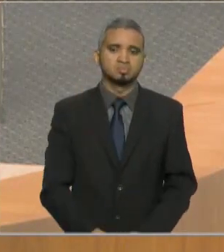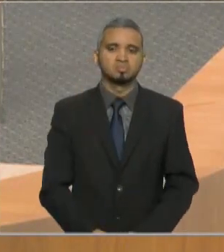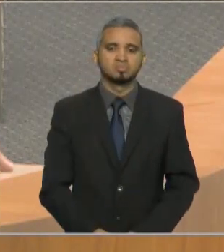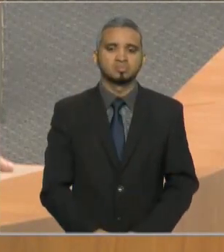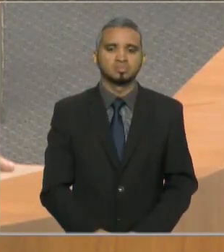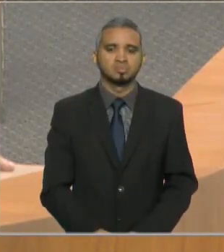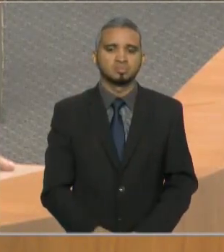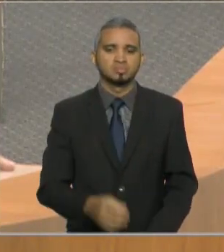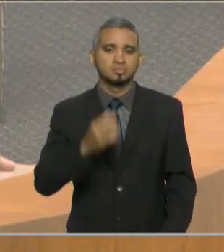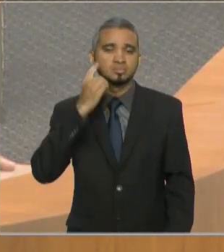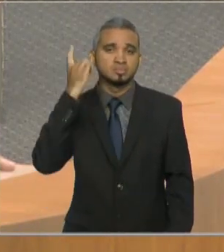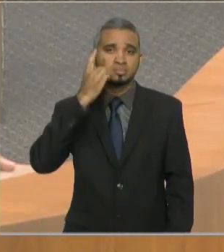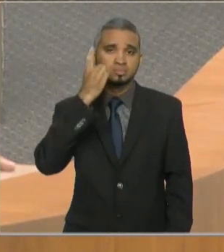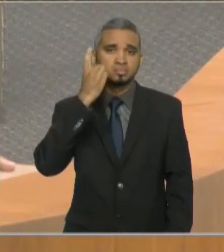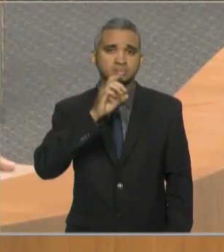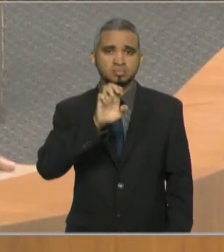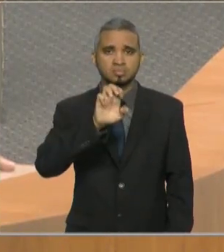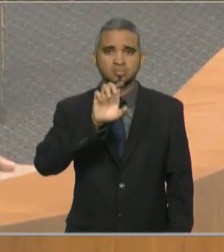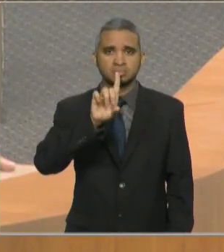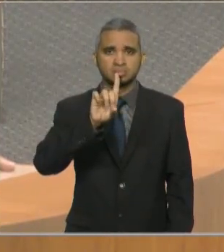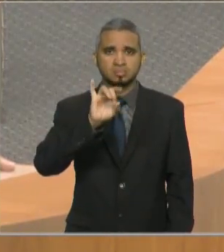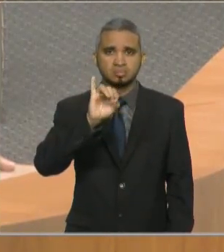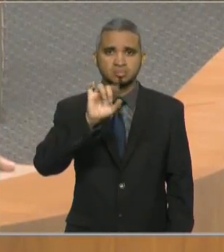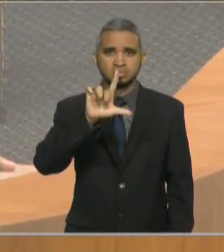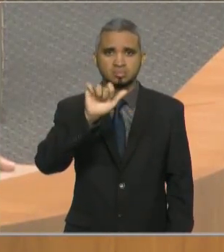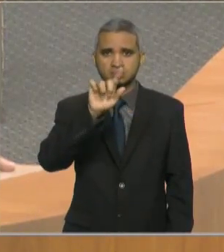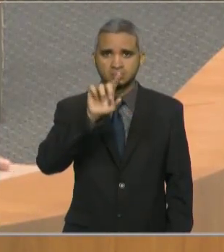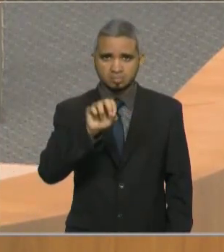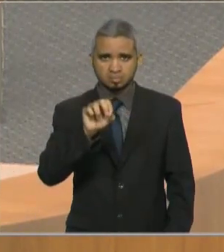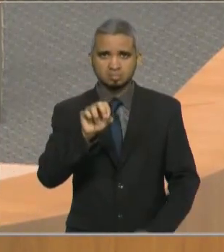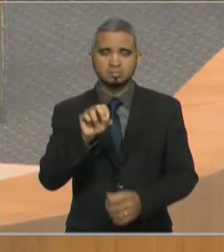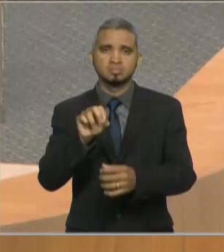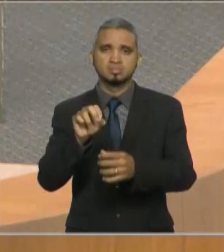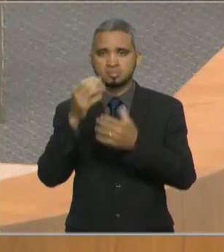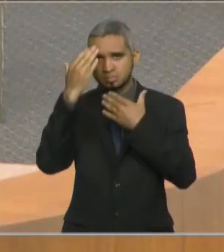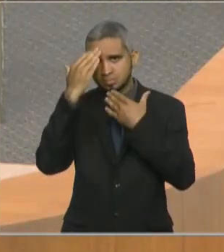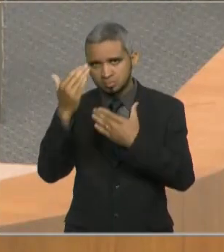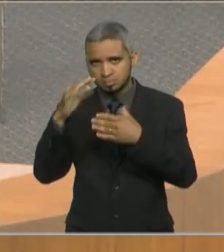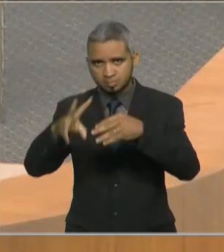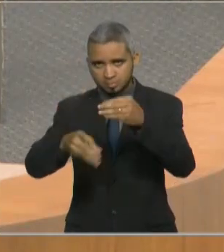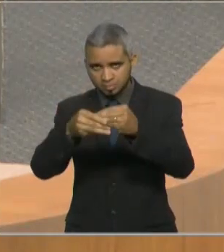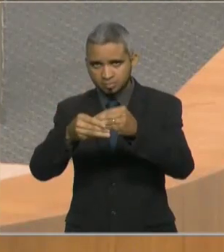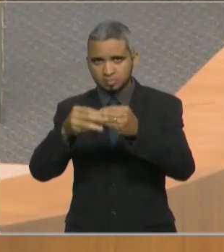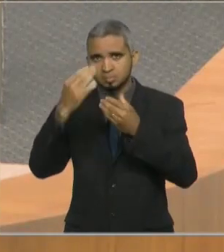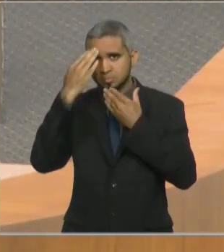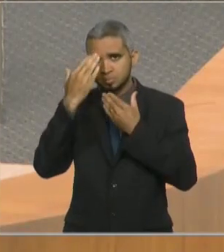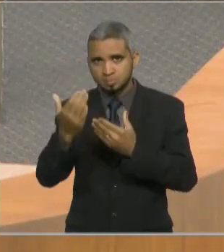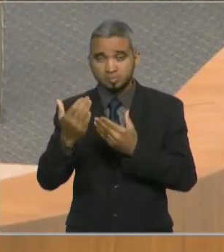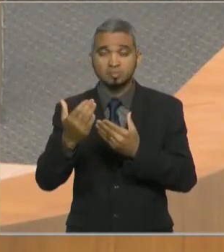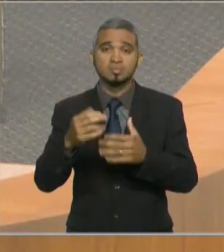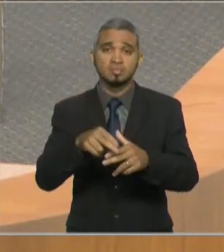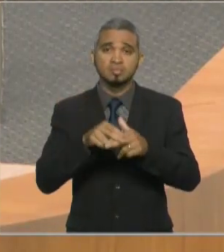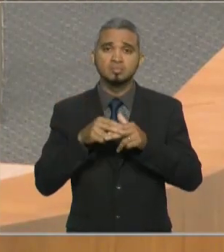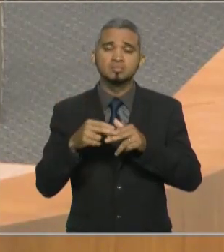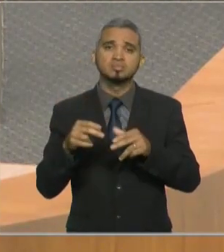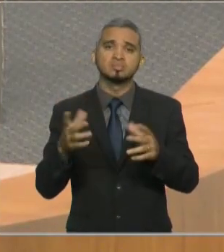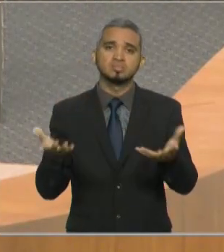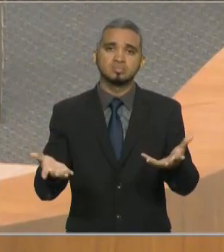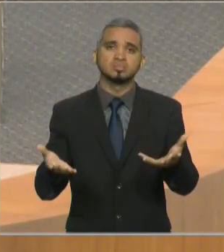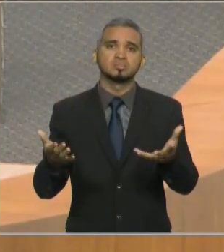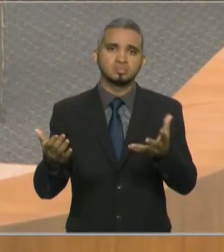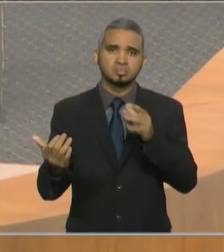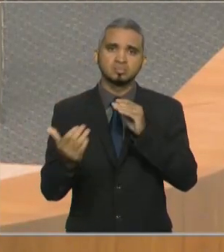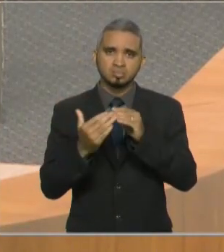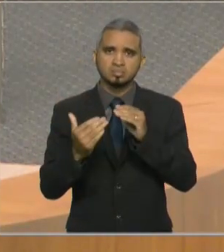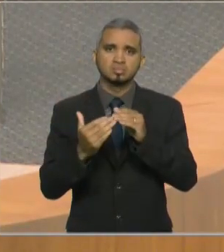participação, muito obrigado pelo aparte e com observações pertinentes e muito importantes com relação às